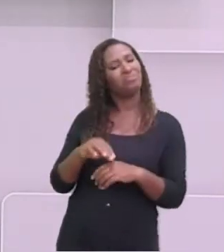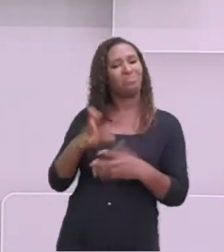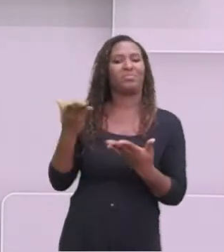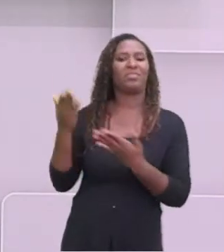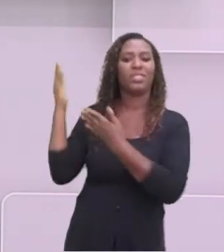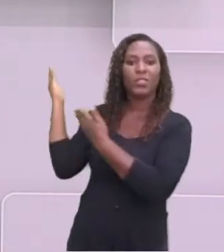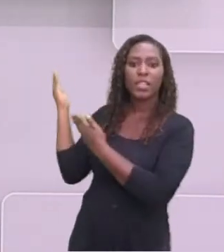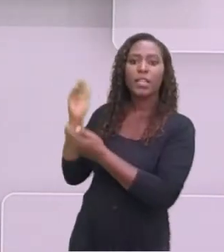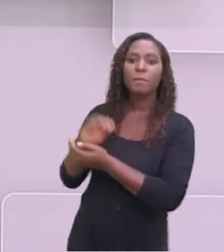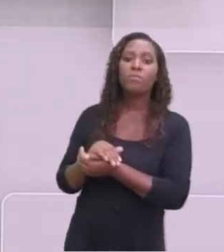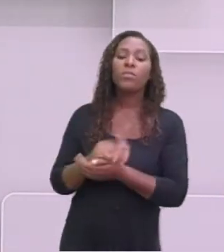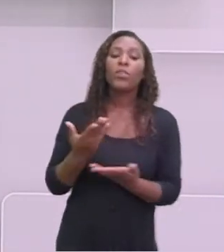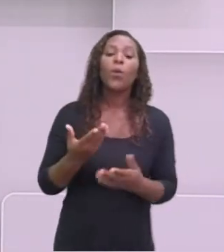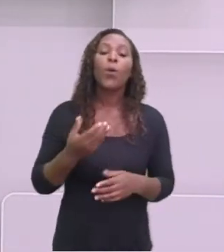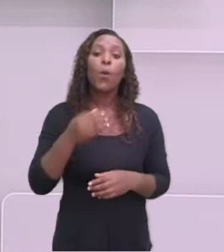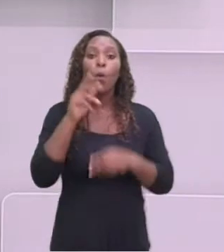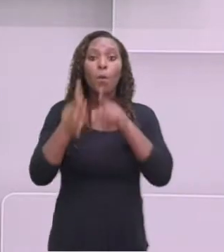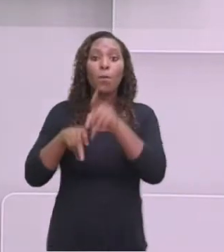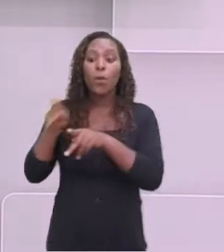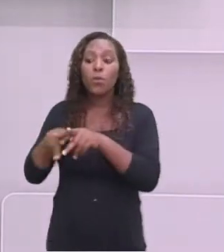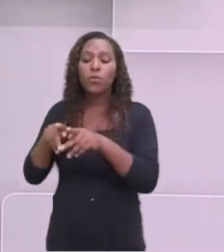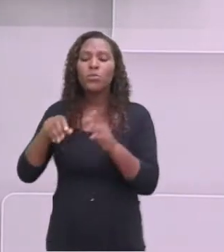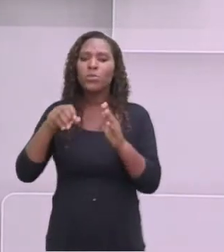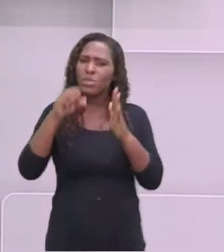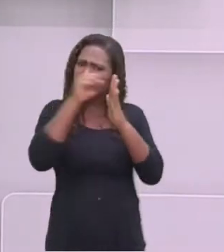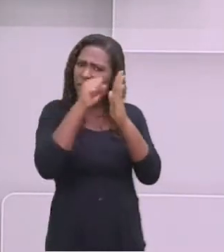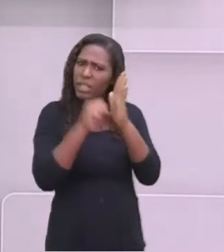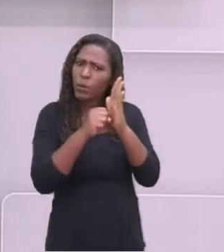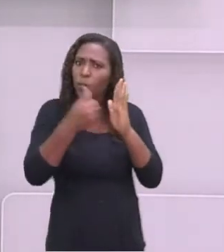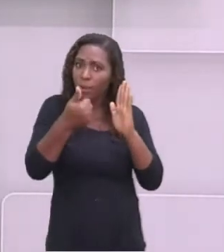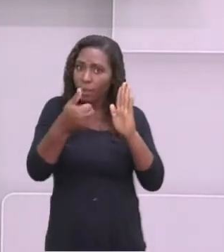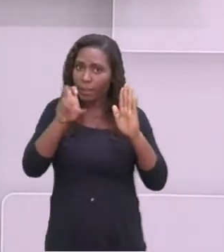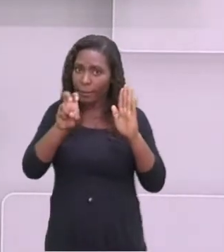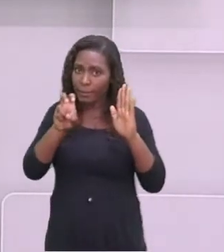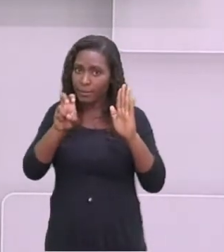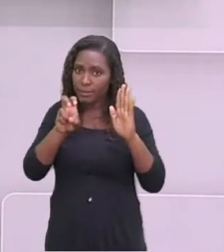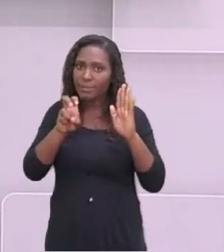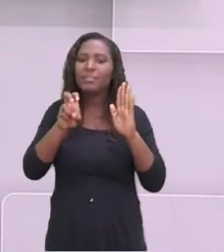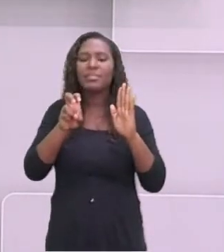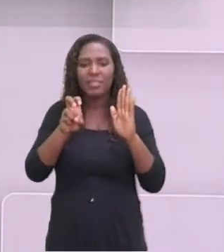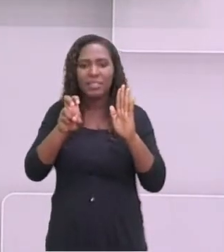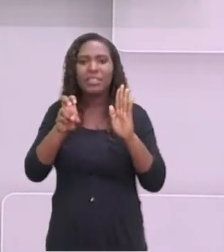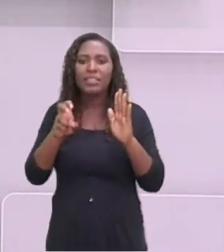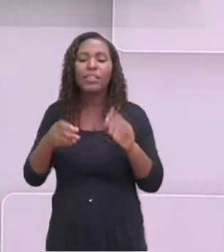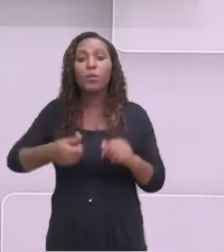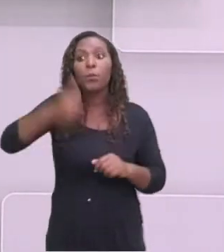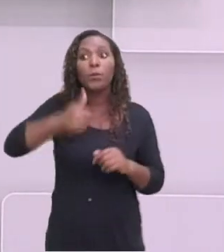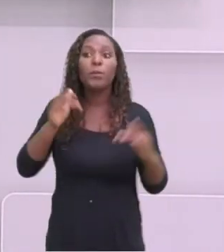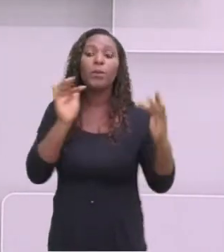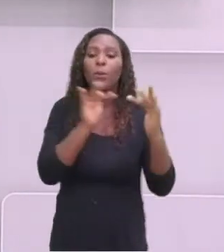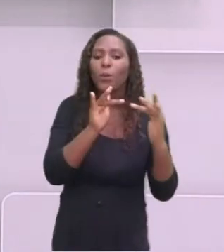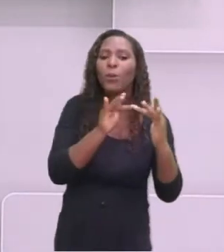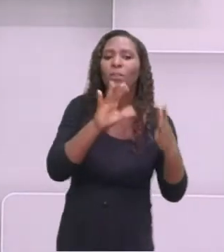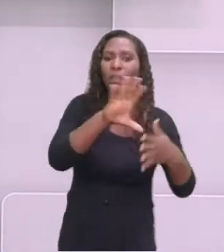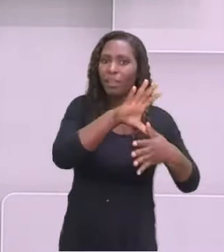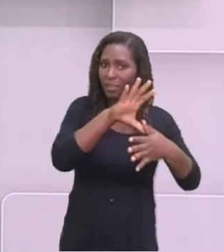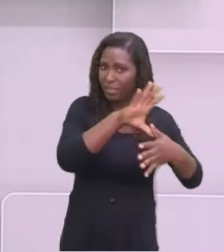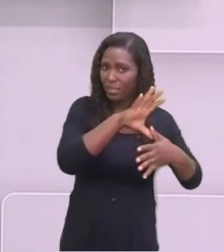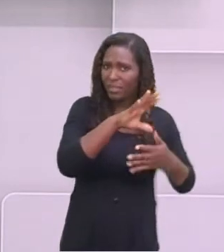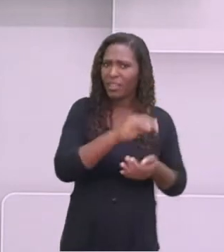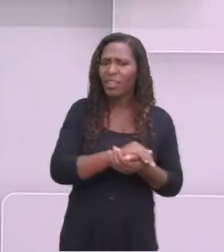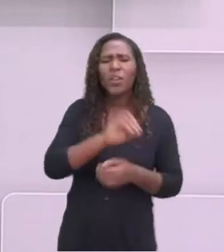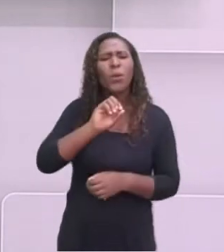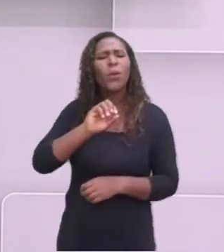século XV, no momento da expansão marítima europeia. Quando os europeus chegaram ao Brasil,